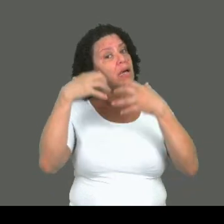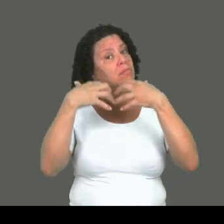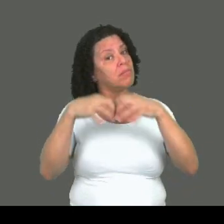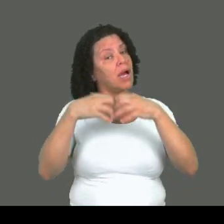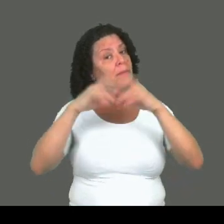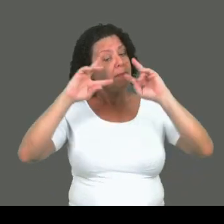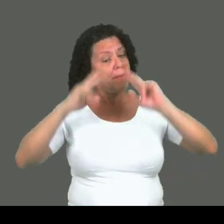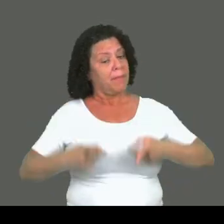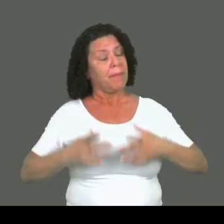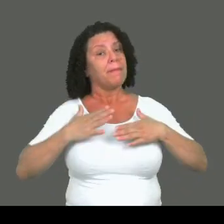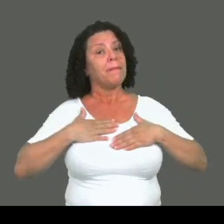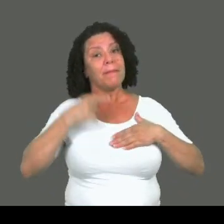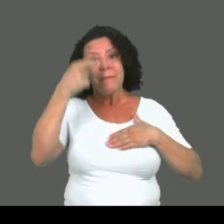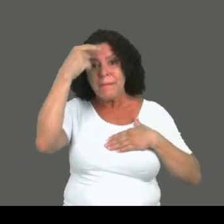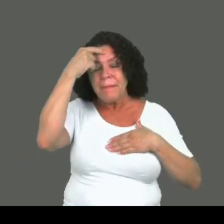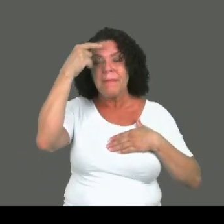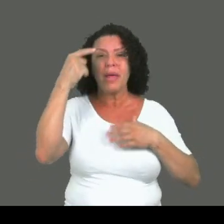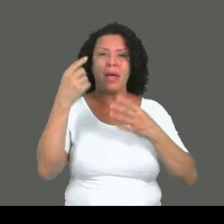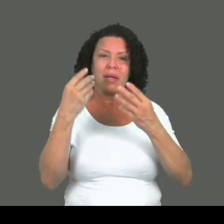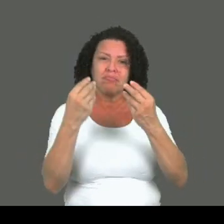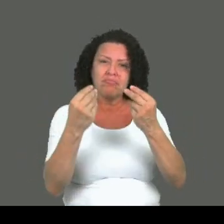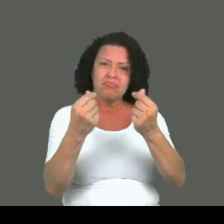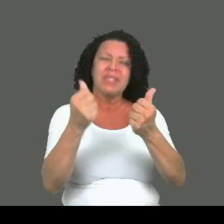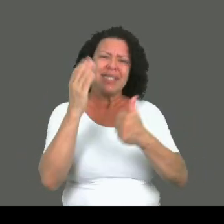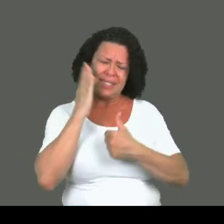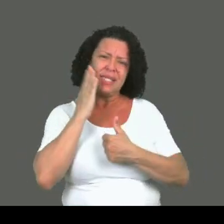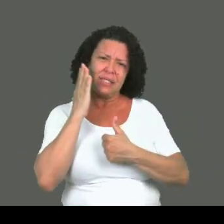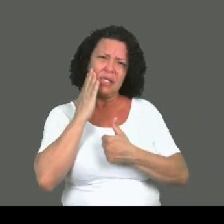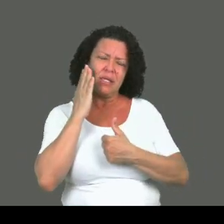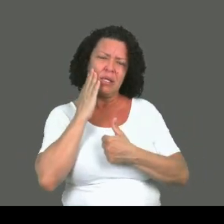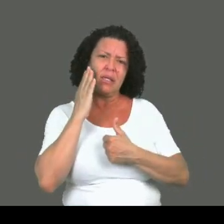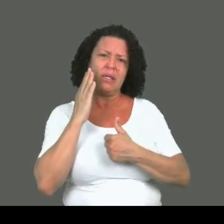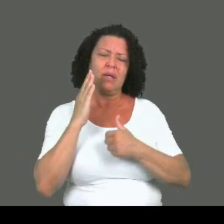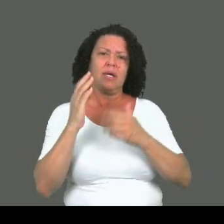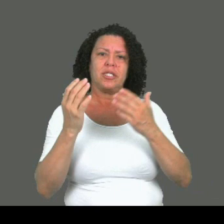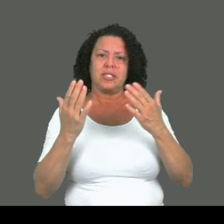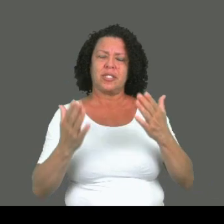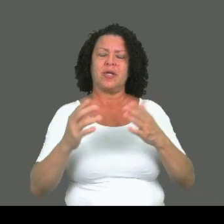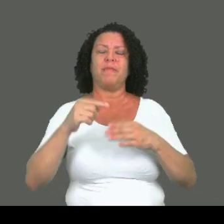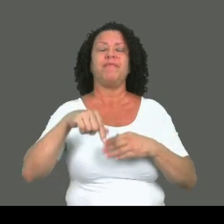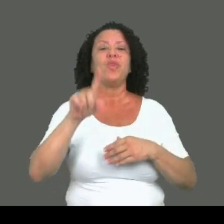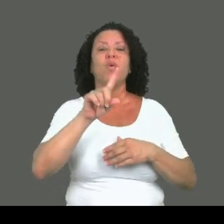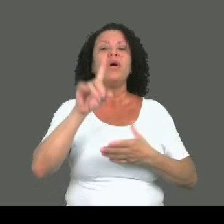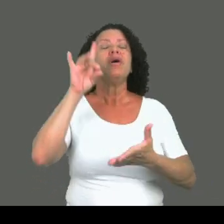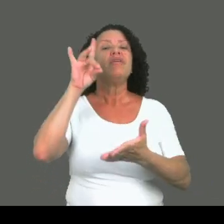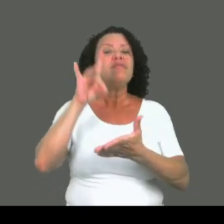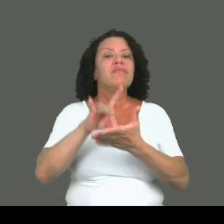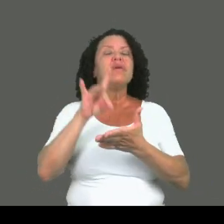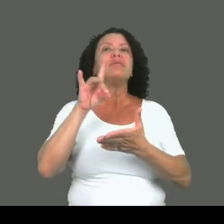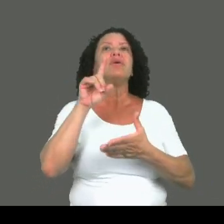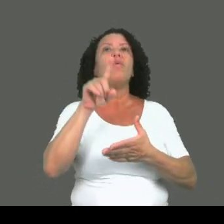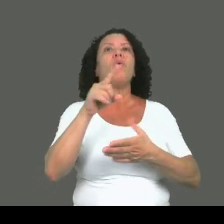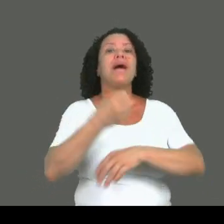corporal mais diluído no tempo, tá? Então, ela não é exatamente uma